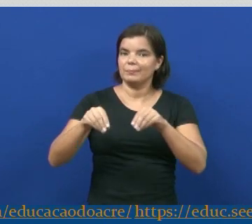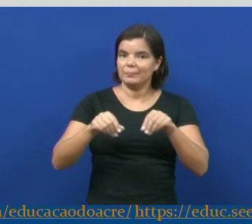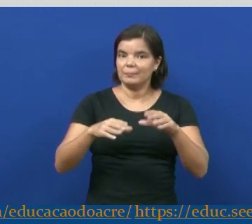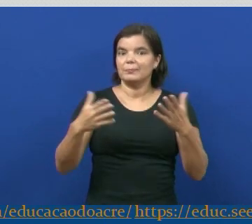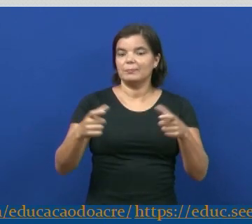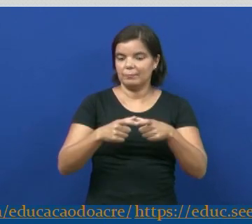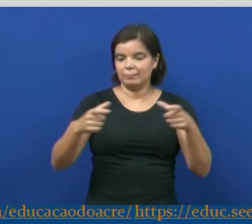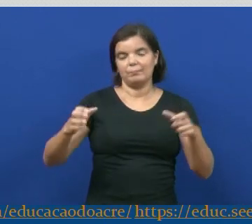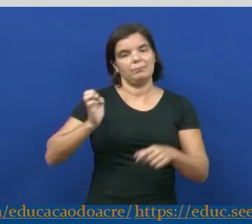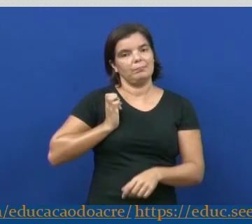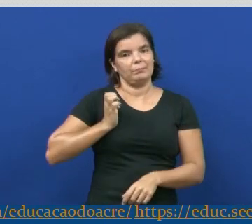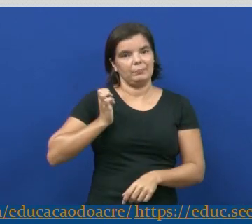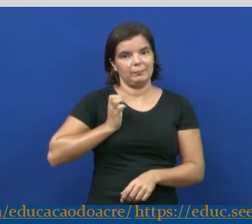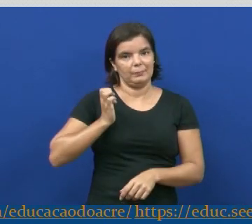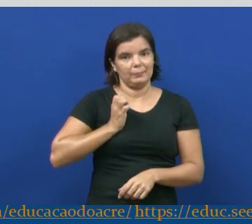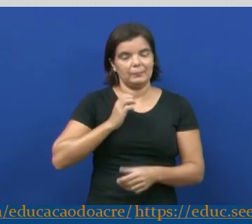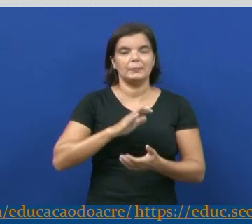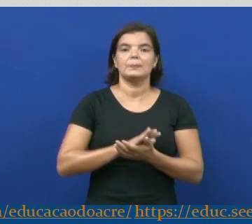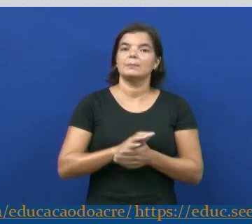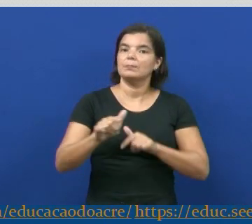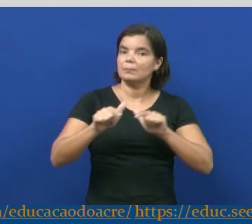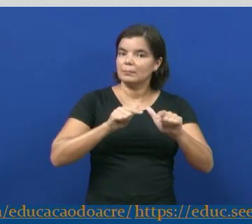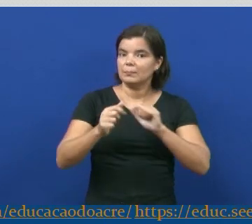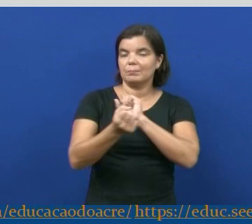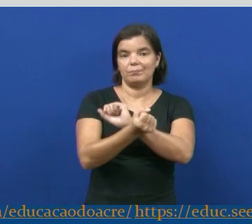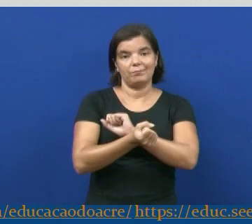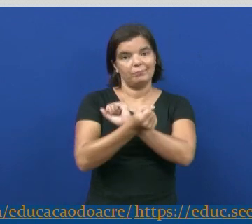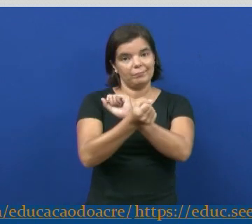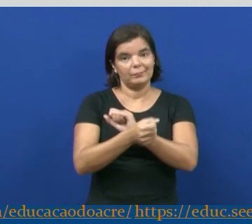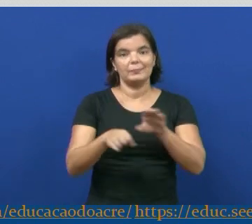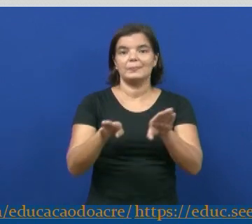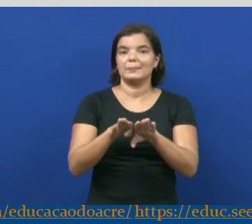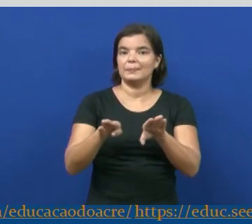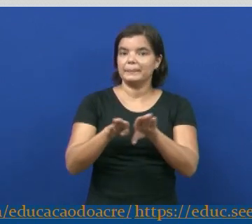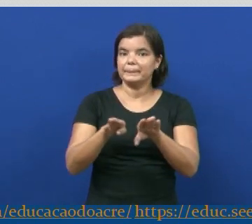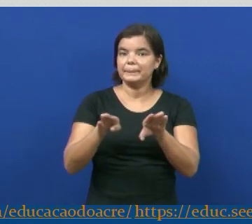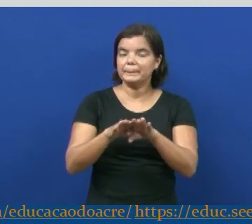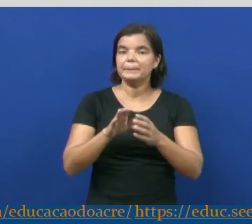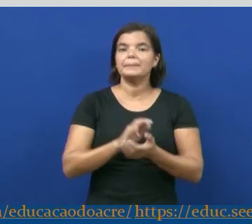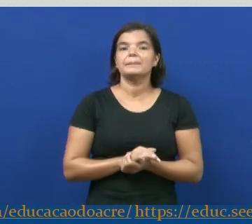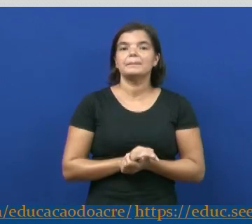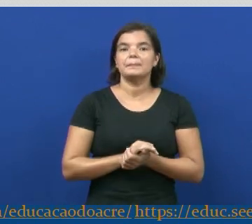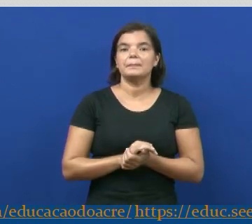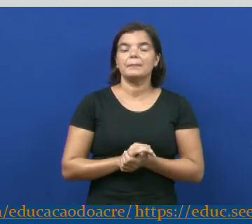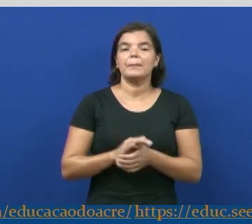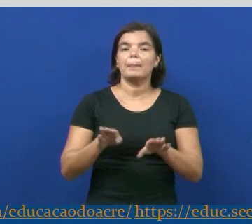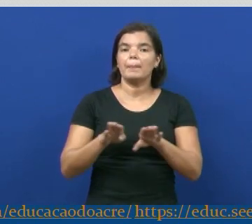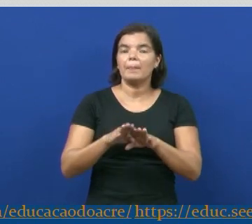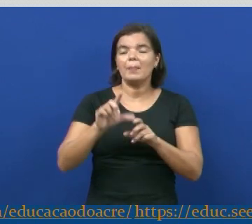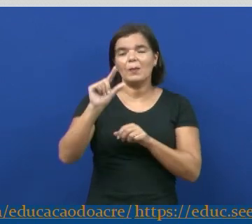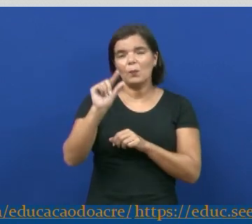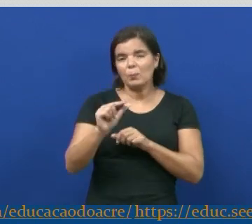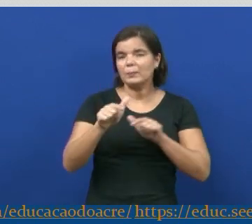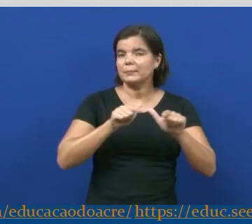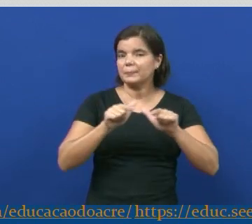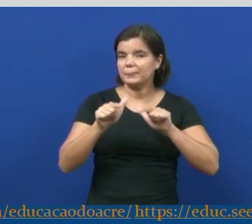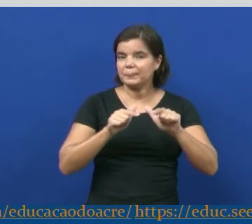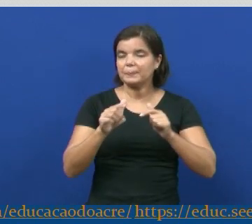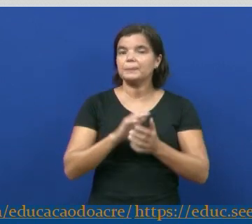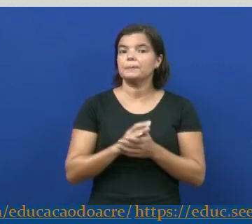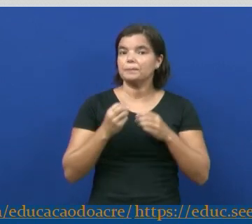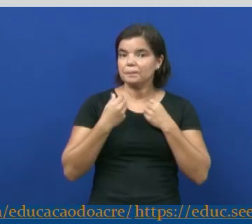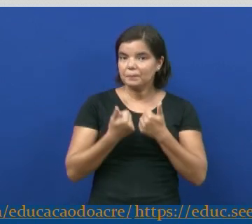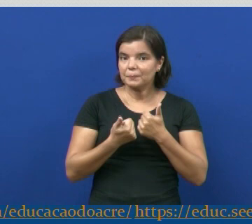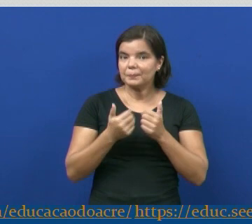os grandes latifundiários, sujeitados ao trabalho escravo, sujeitados, né, às condições mínimas de trabalho,